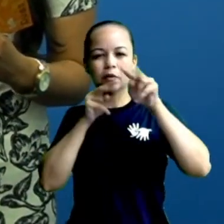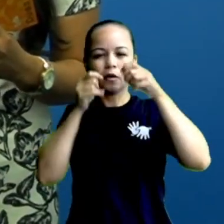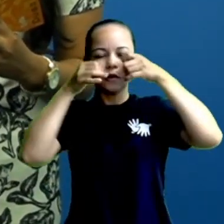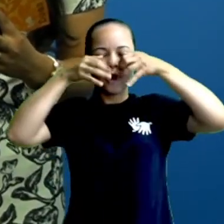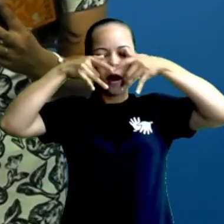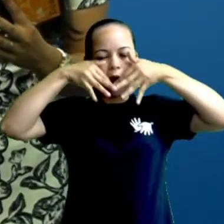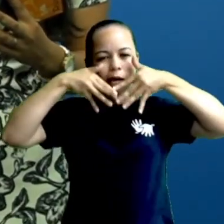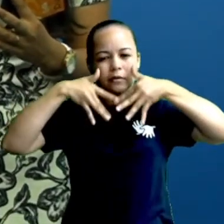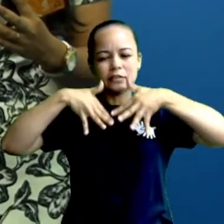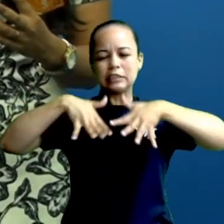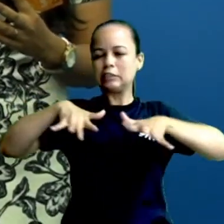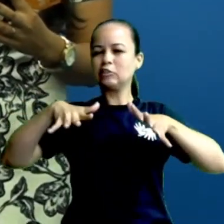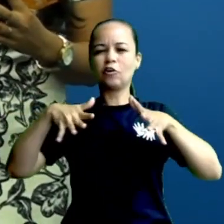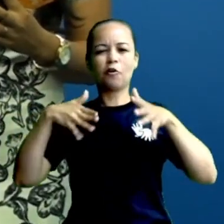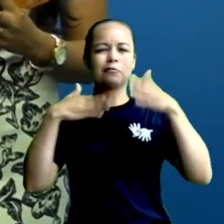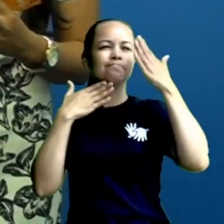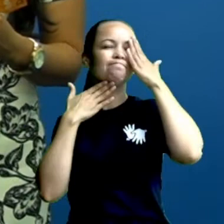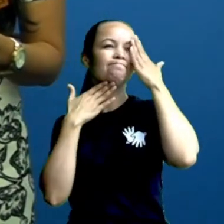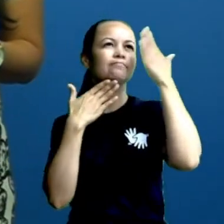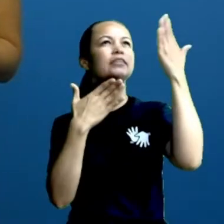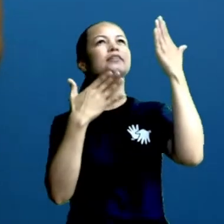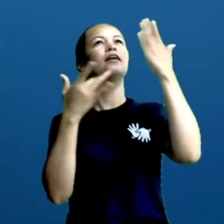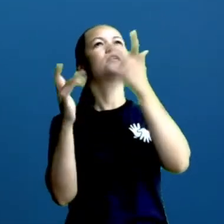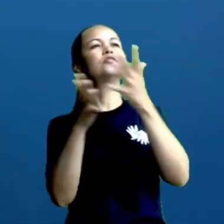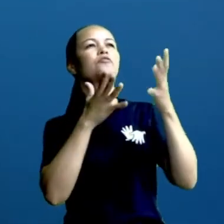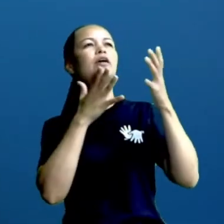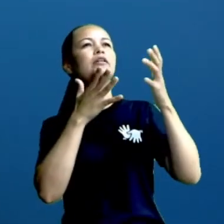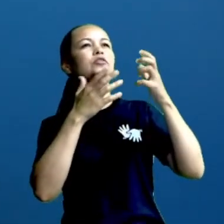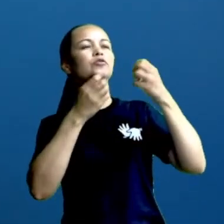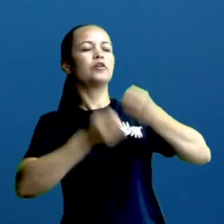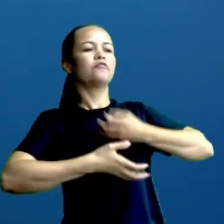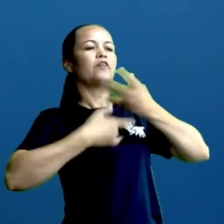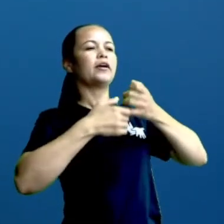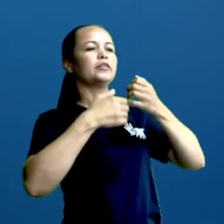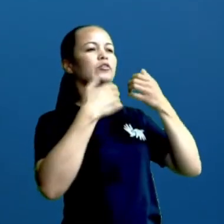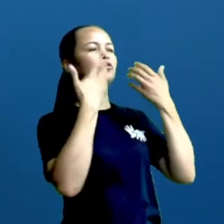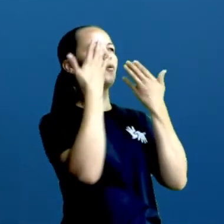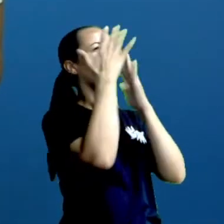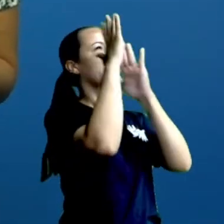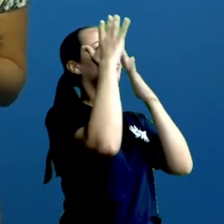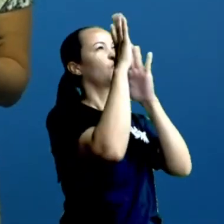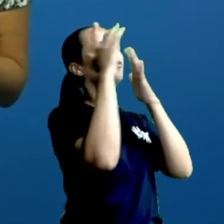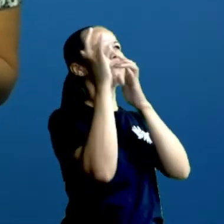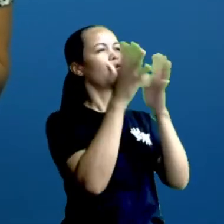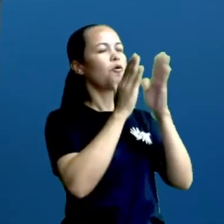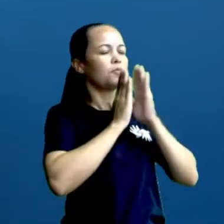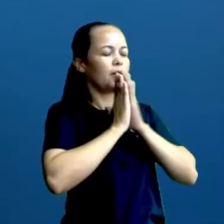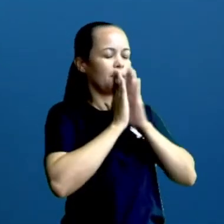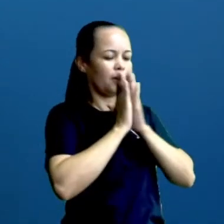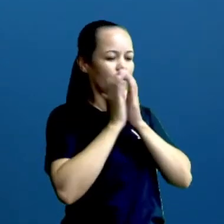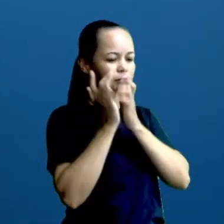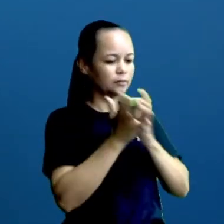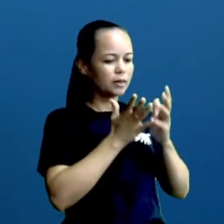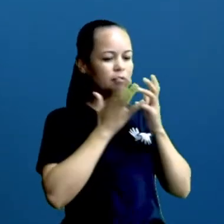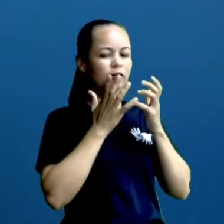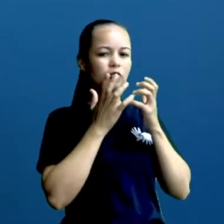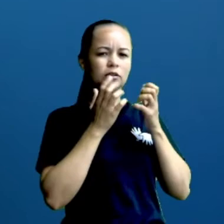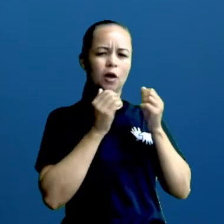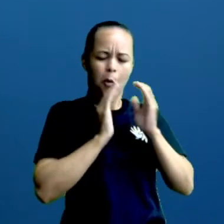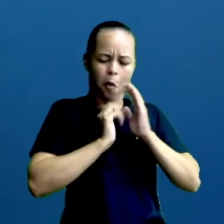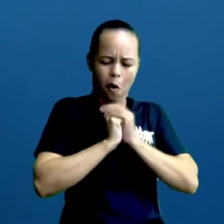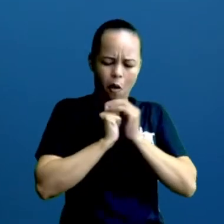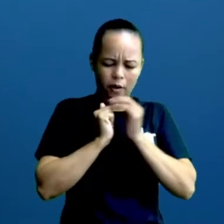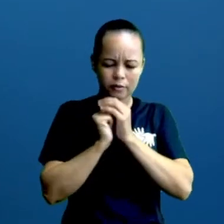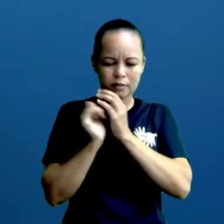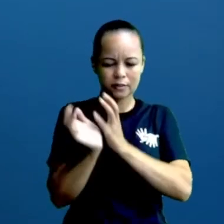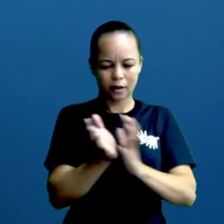açude e choram de gratidão. Verto em verso meu louvor, minha prece, minha devoção, oração